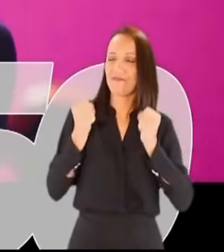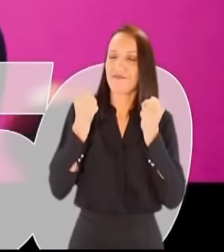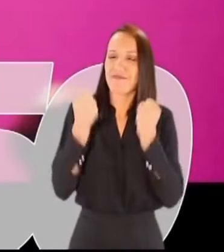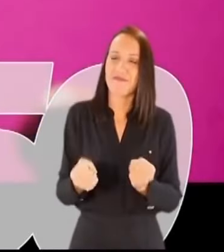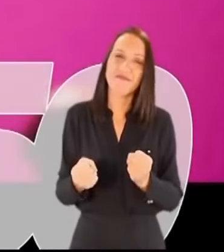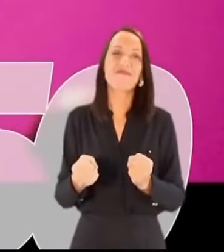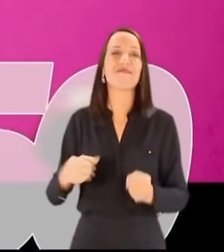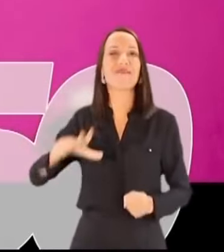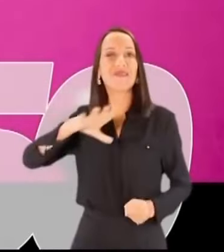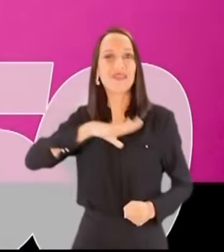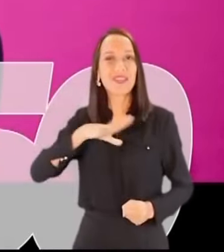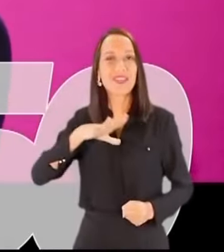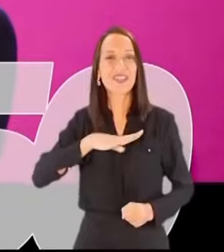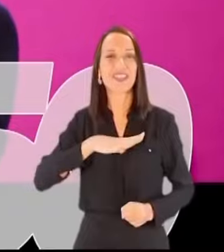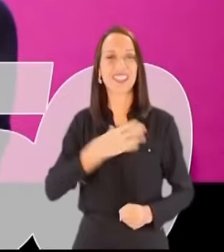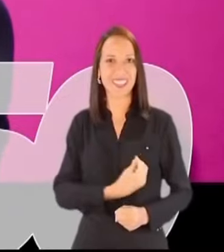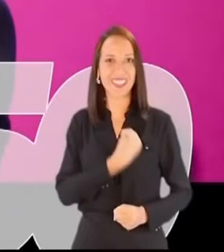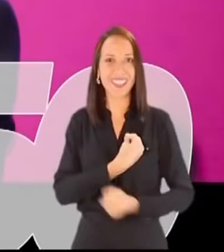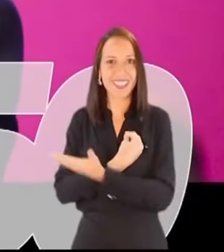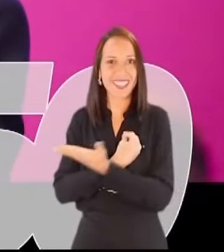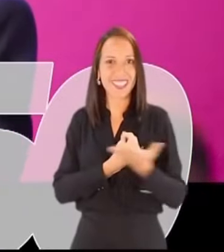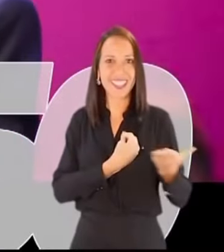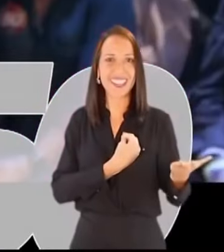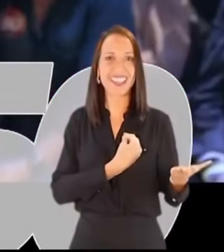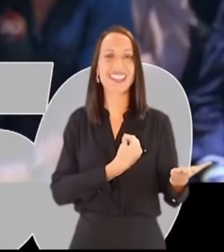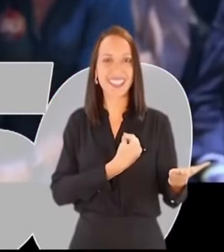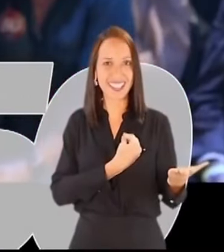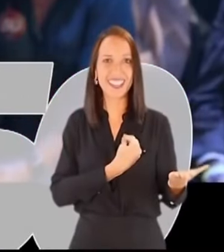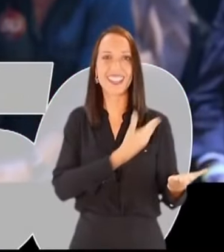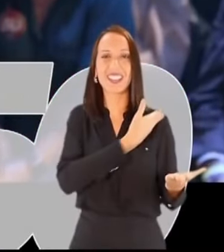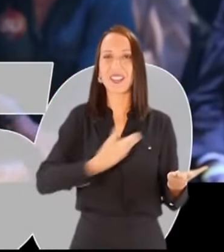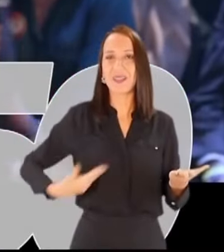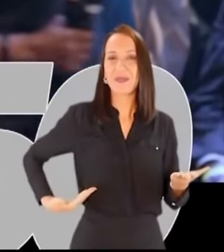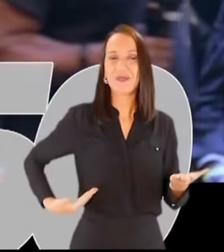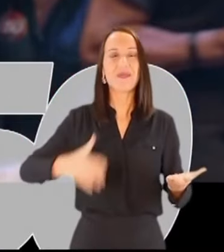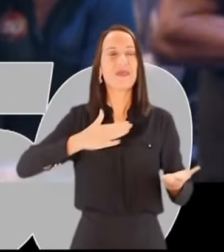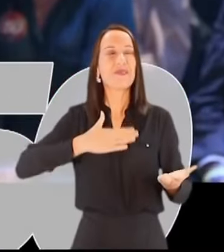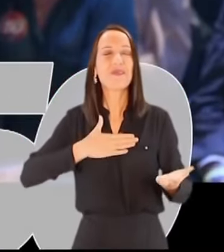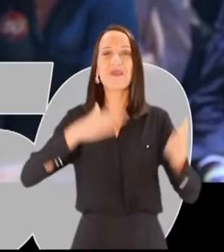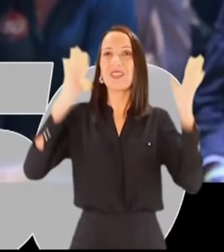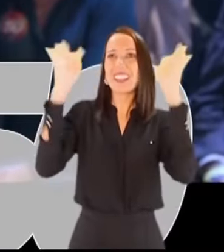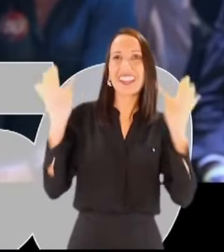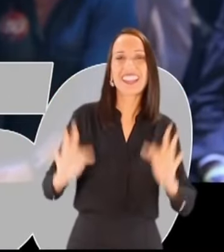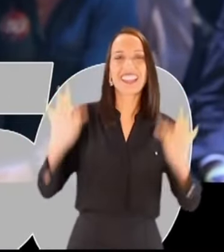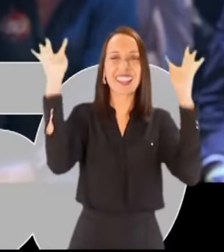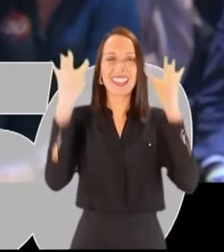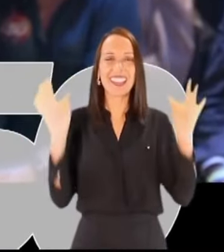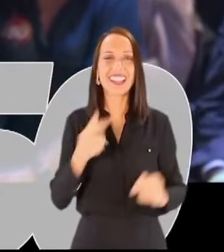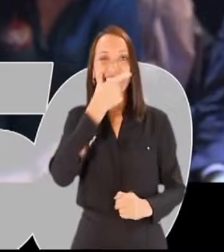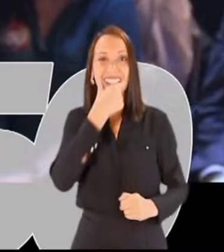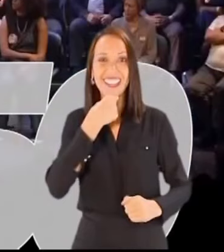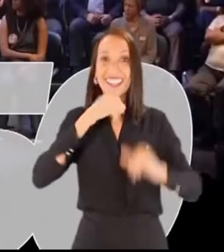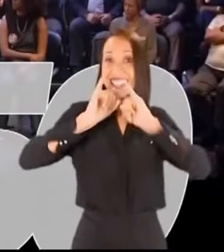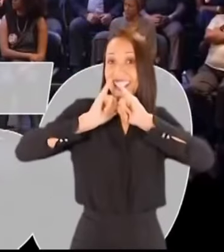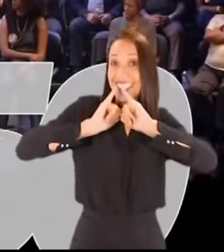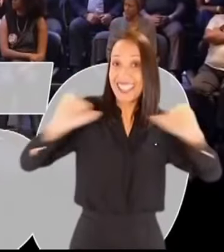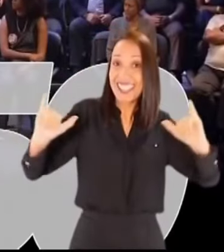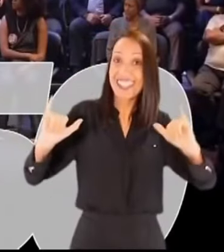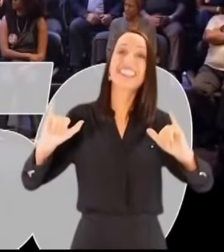empenho por essa cidade e pela vida pública. Por isso, fico muito, muito feliz, Boulos, de